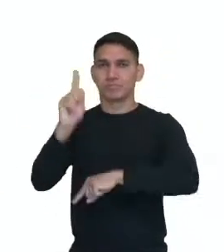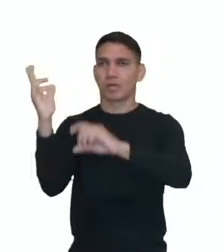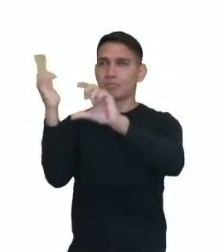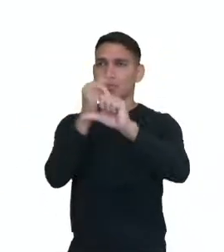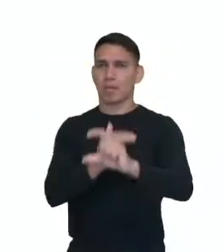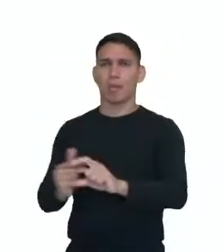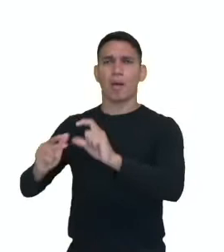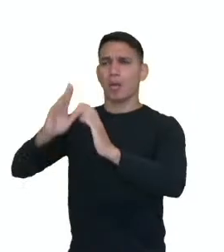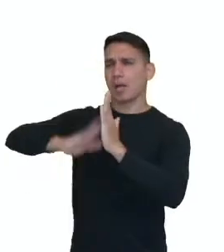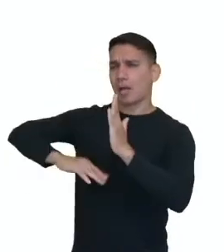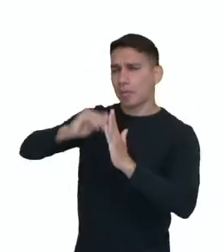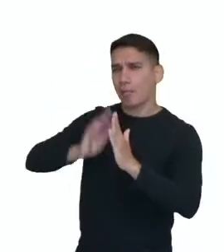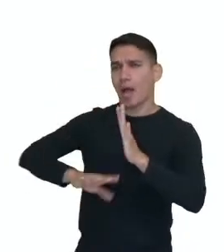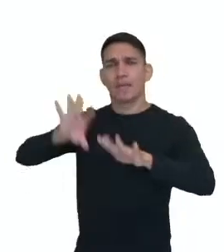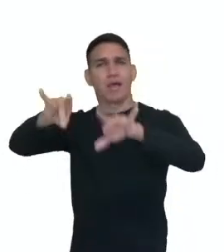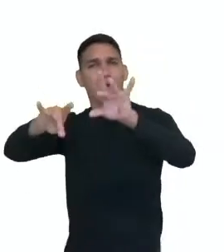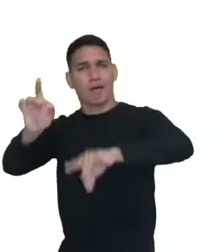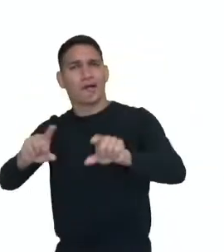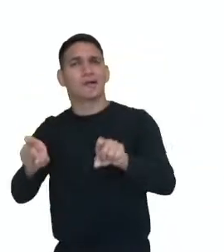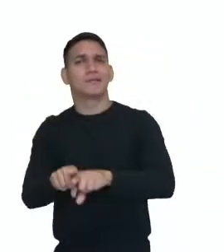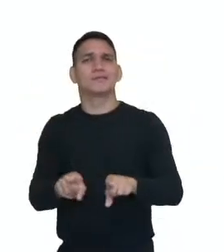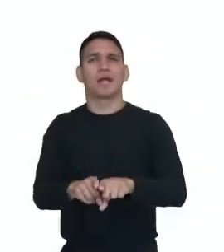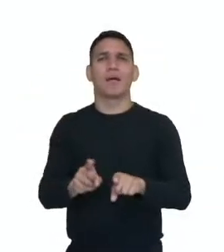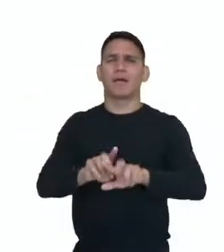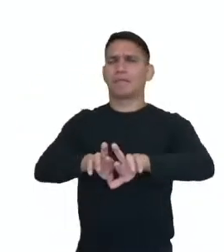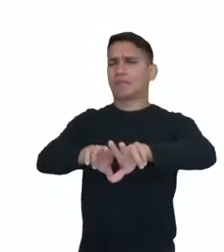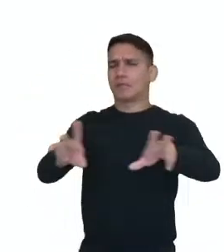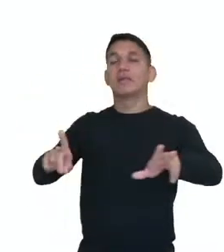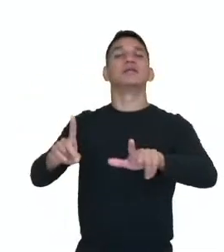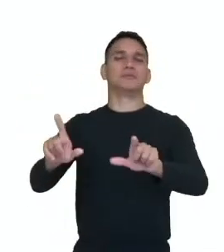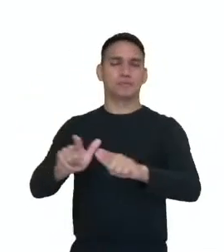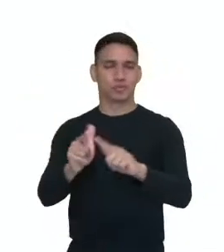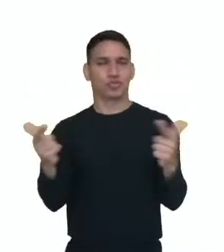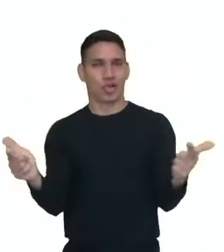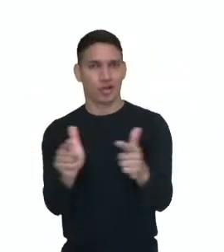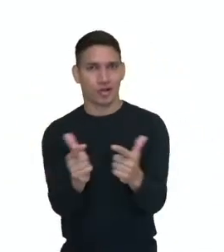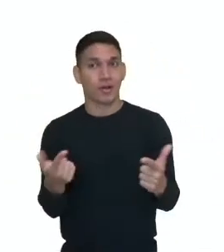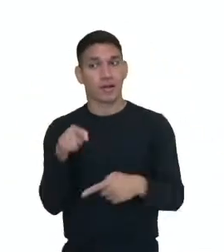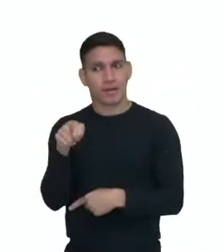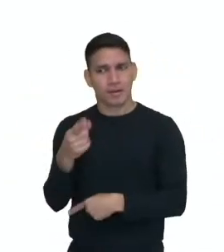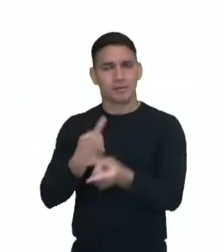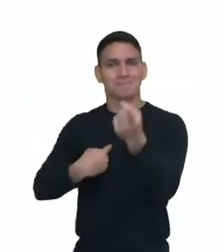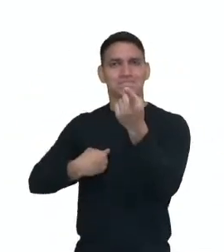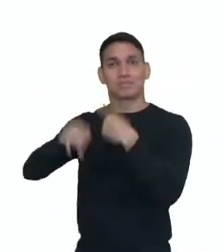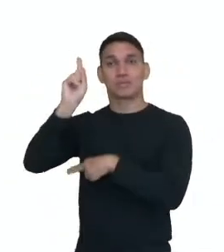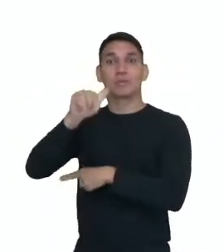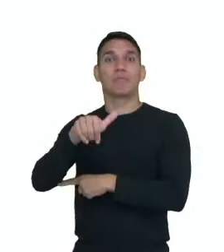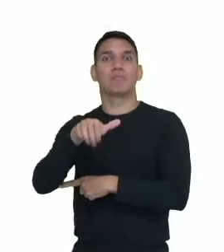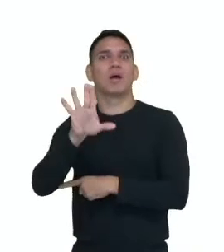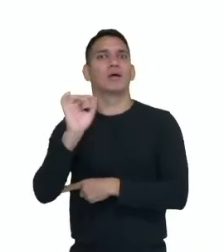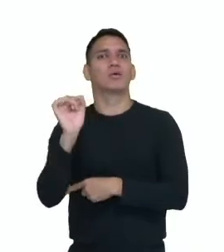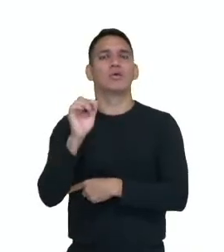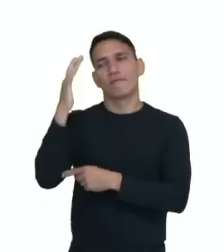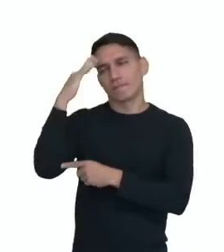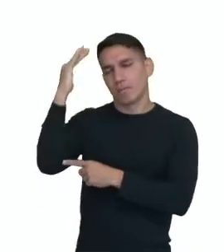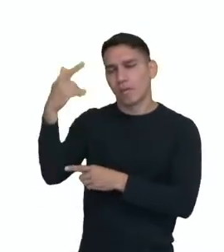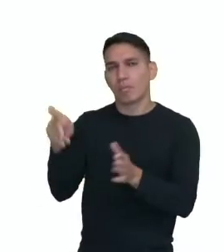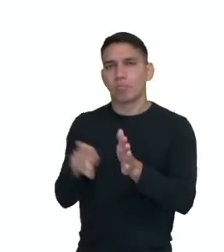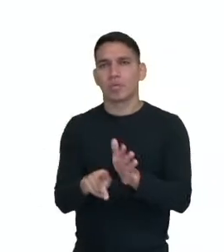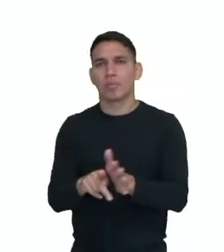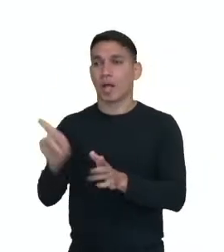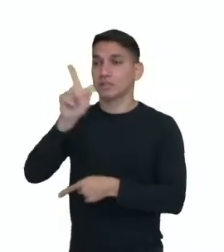pintor, teatrólogo e jornalista. Mais que isso, tornou-se um dos maiores nomes da literatura infantil